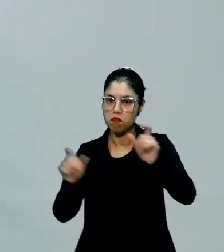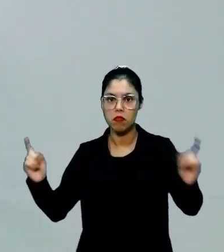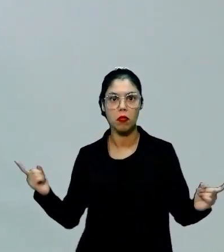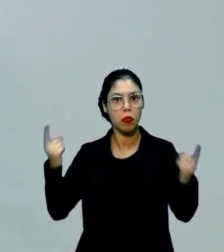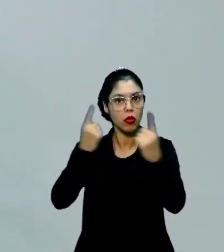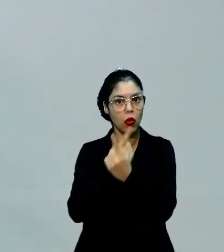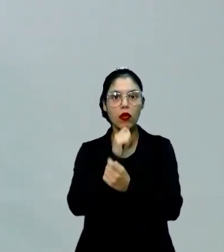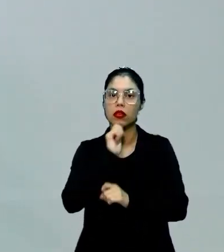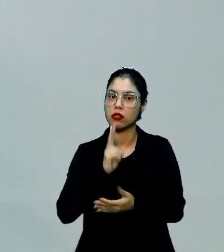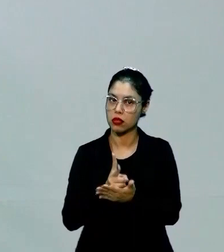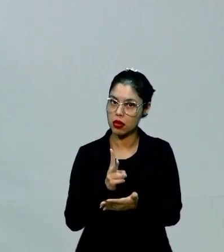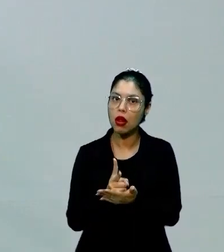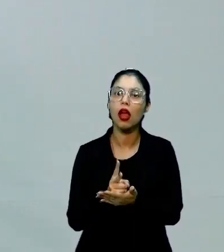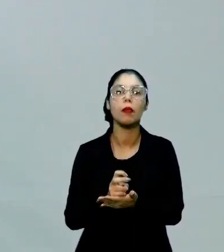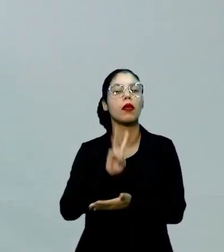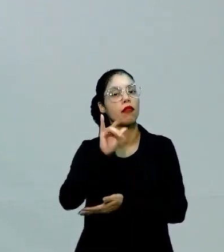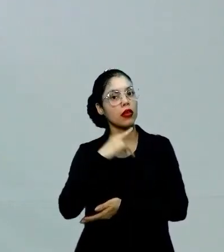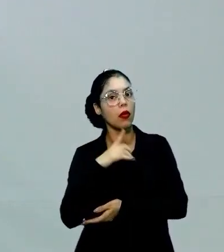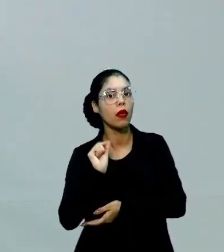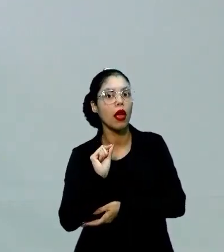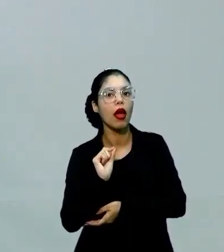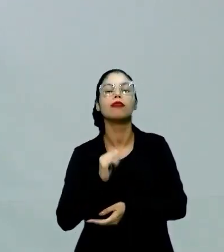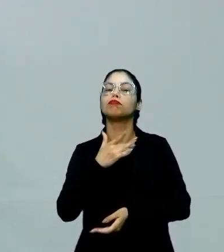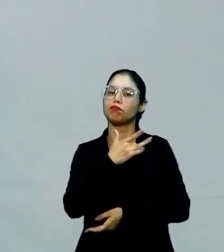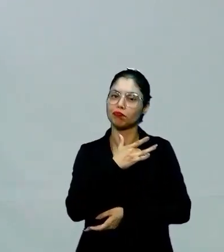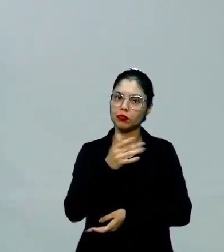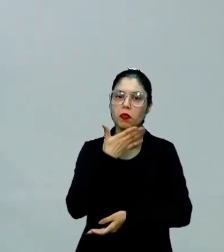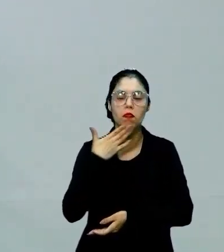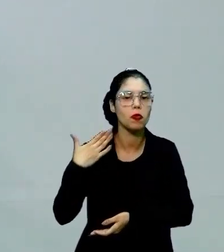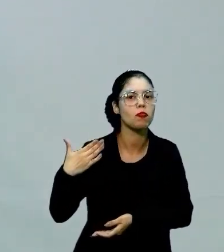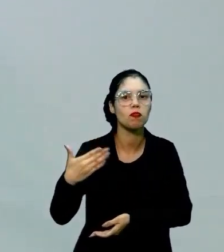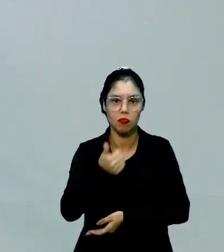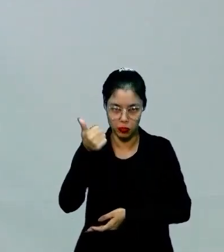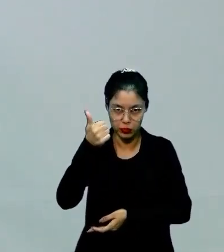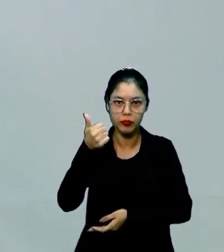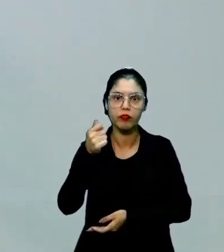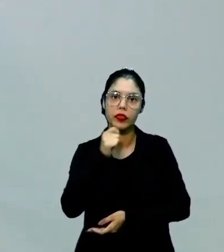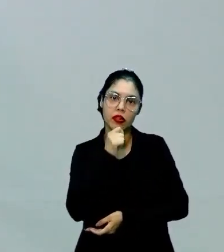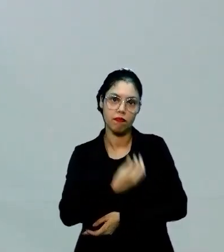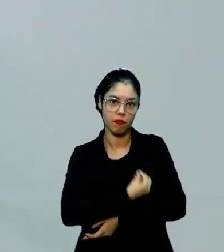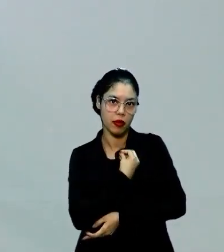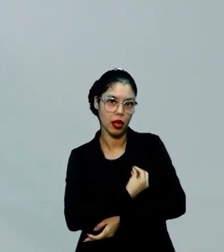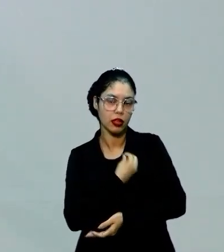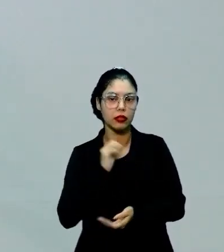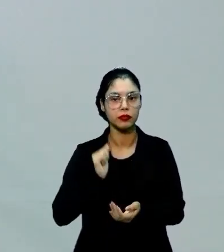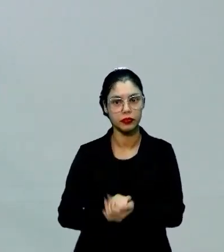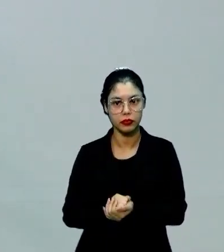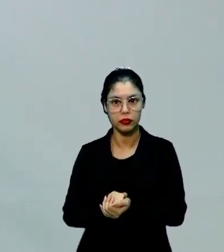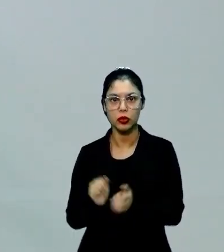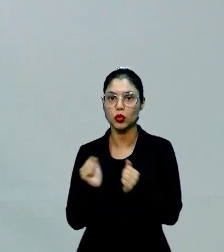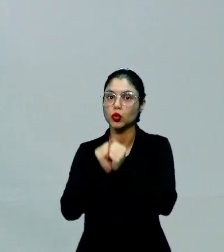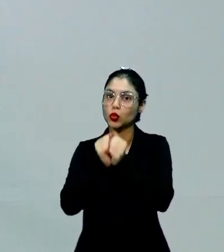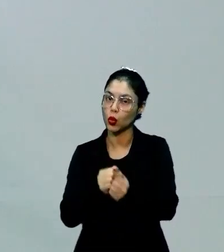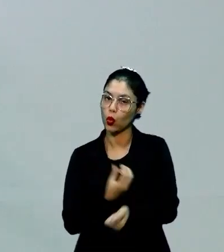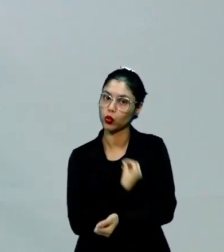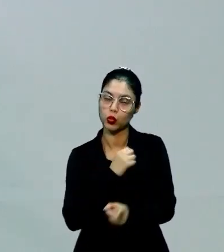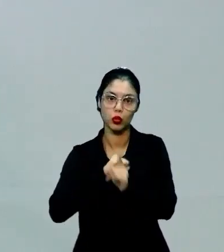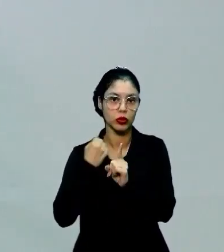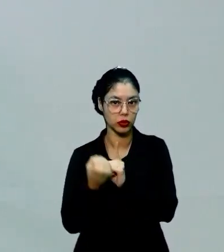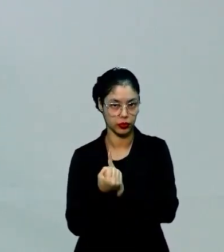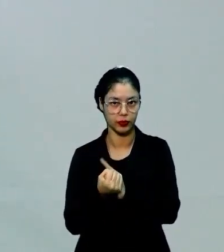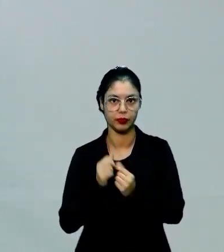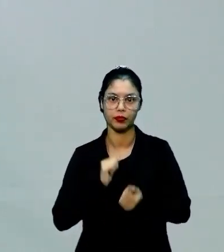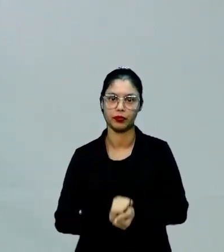outros, ela possa ser a mais saudável possível. É a vida social em harmonia. Então, para